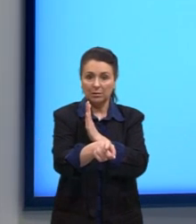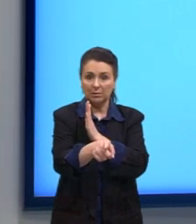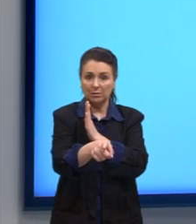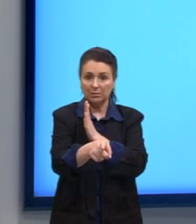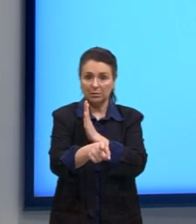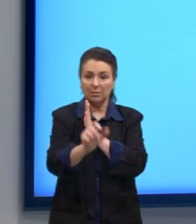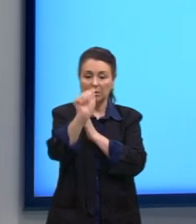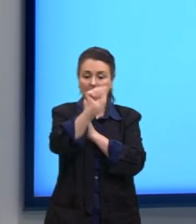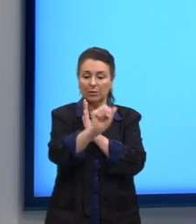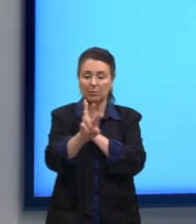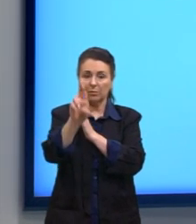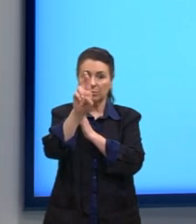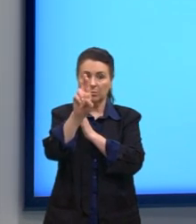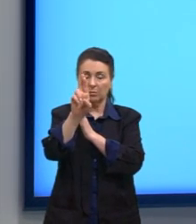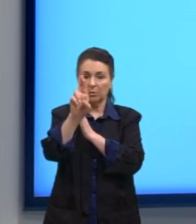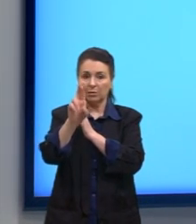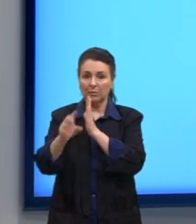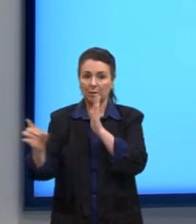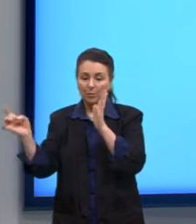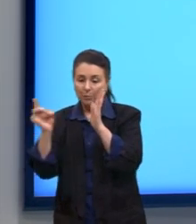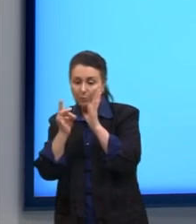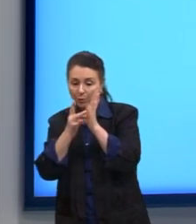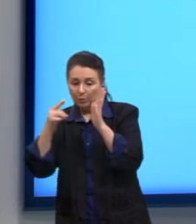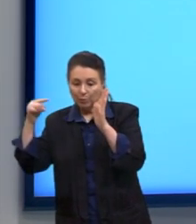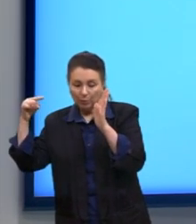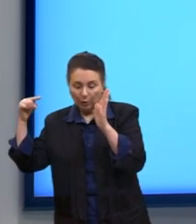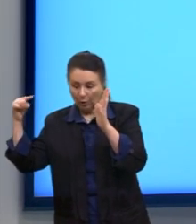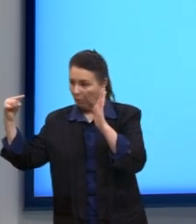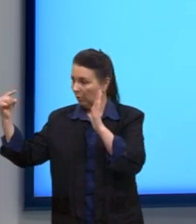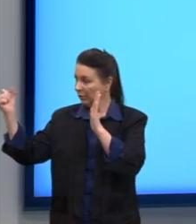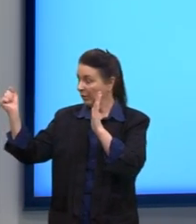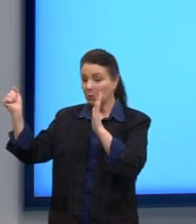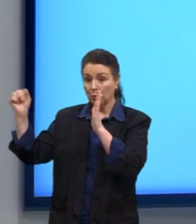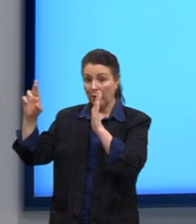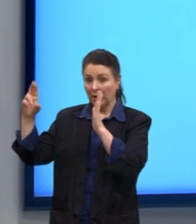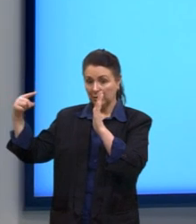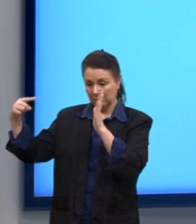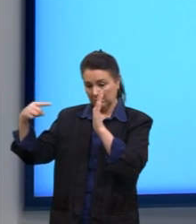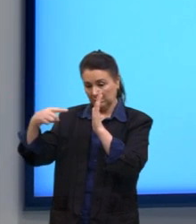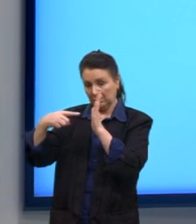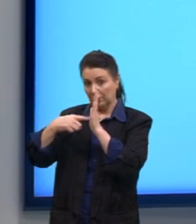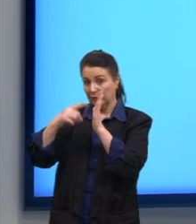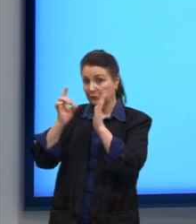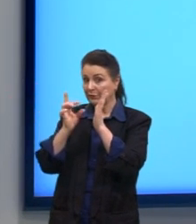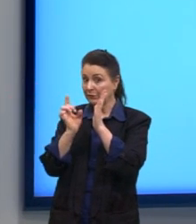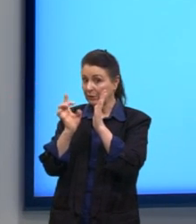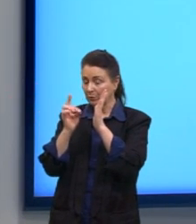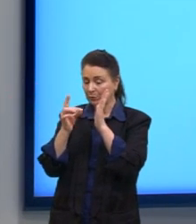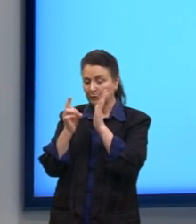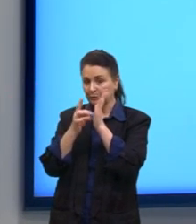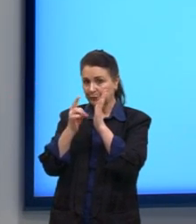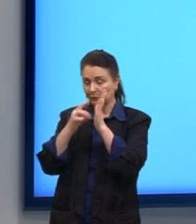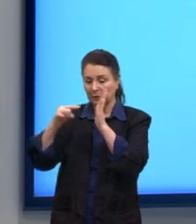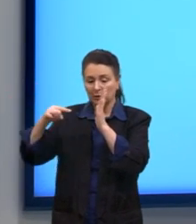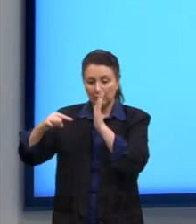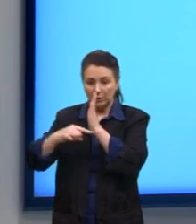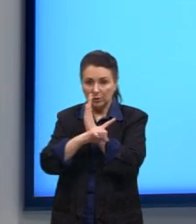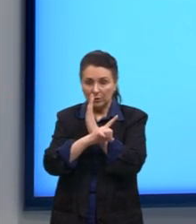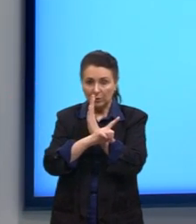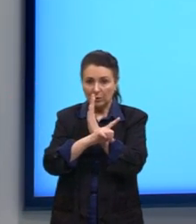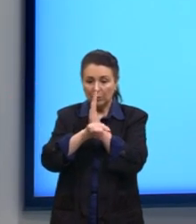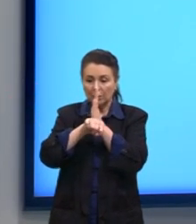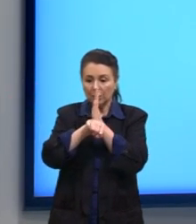estava no ar vim para o vidro né E voltei para o ar de novo então o que que acontece com o raio da luz ele vai